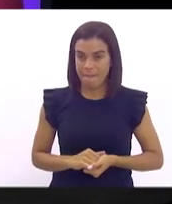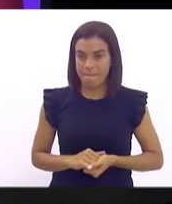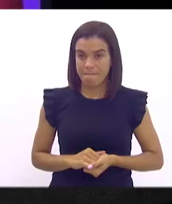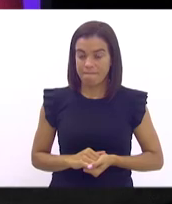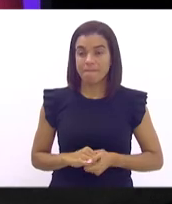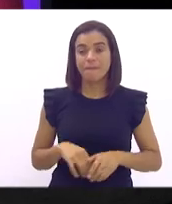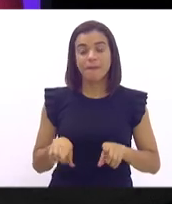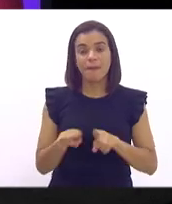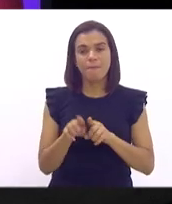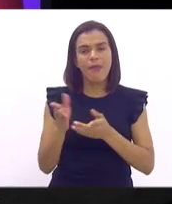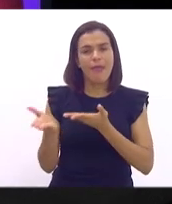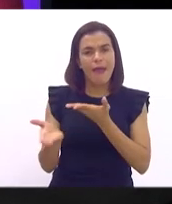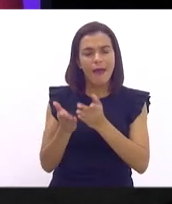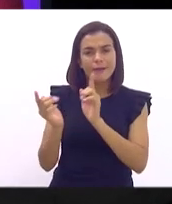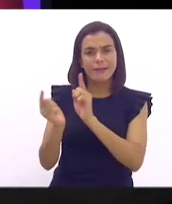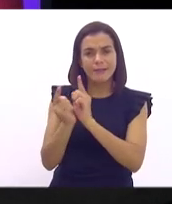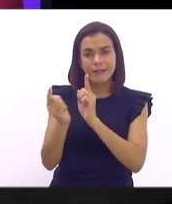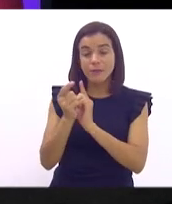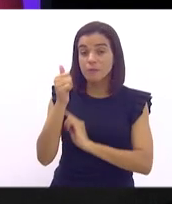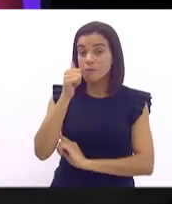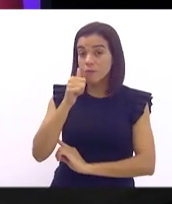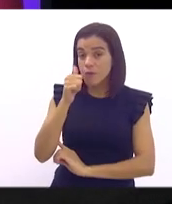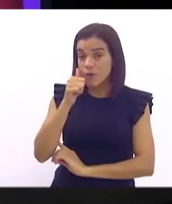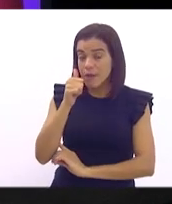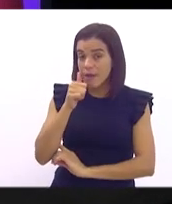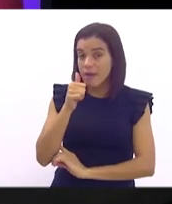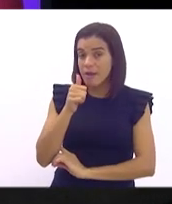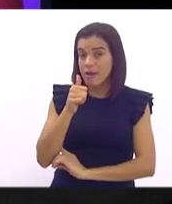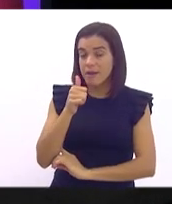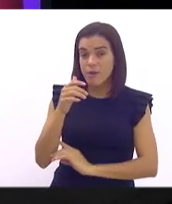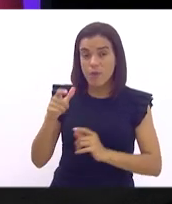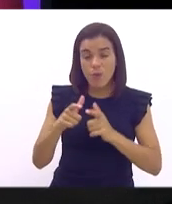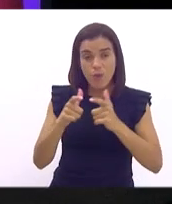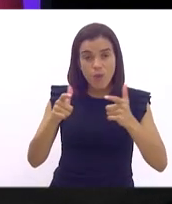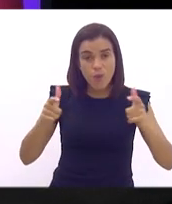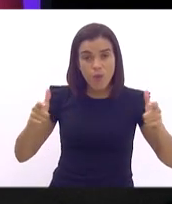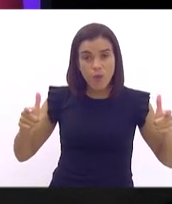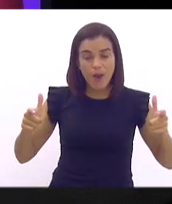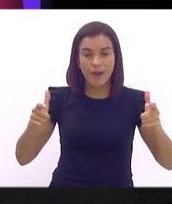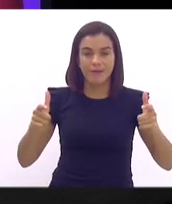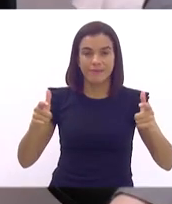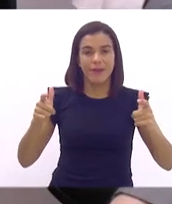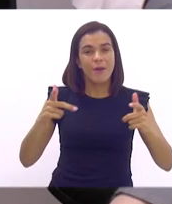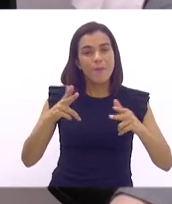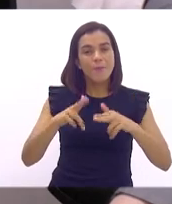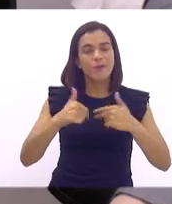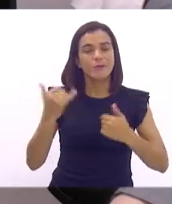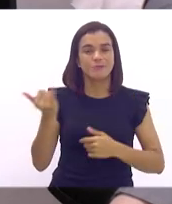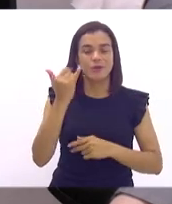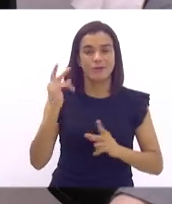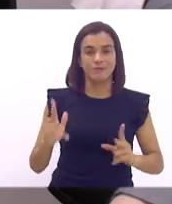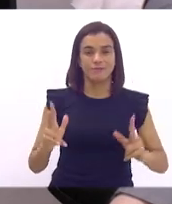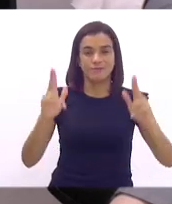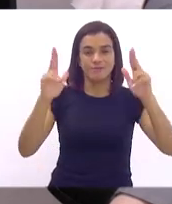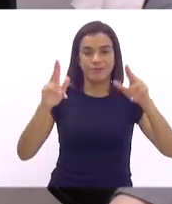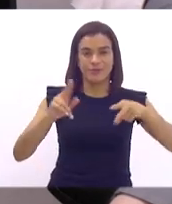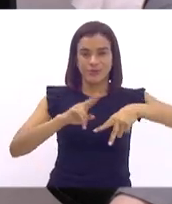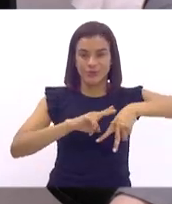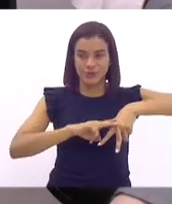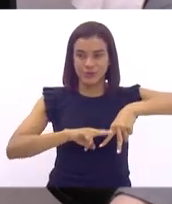A gente vem atendendo cada vez mais mulheres, e aí essa é a clareza do recorte de gênero, né? No